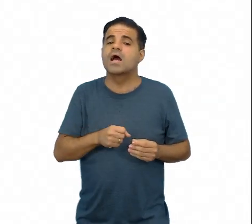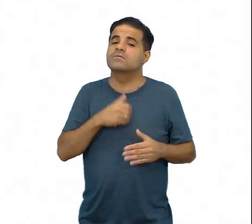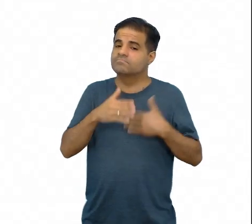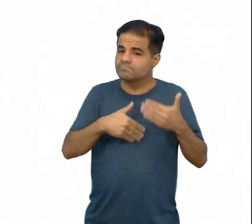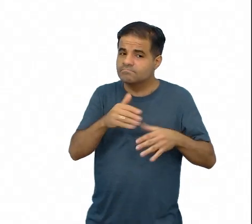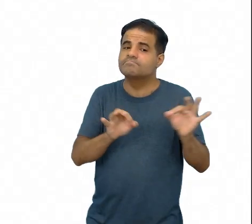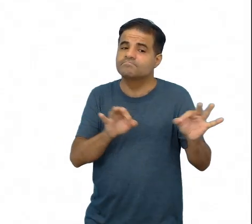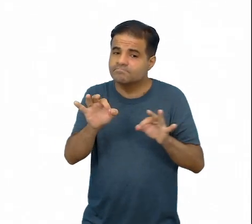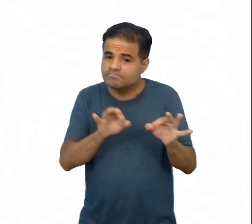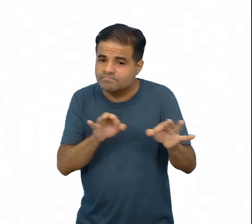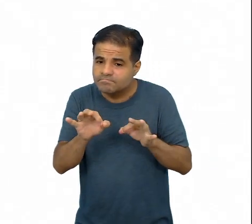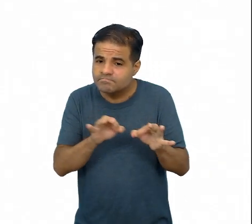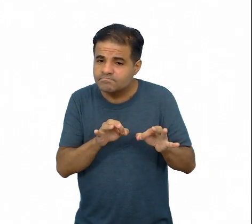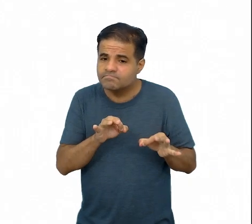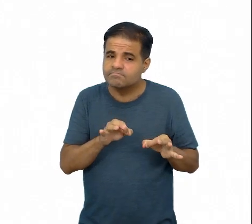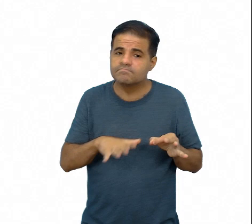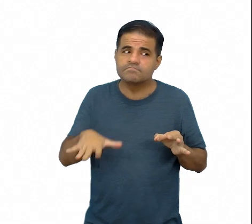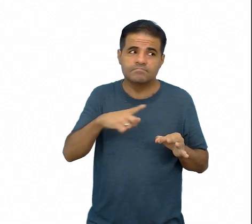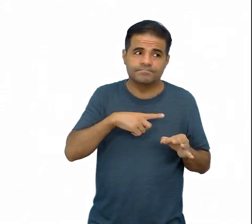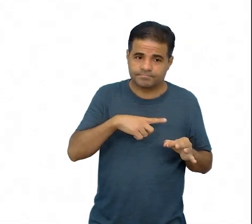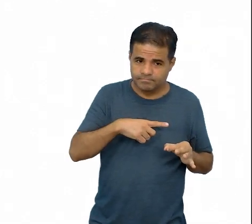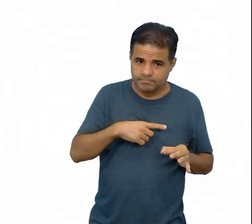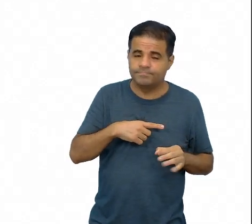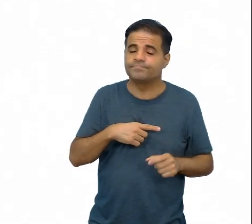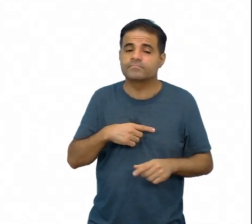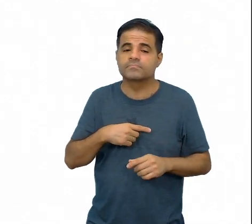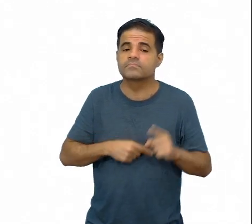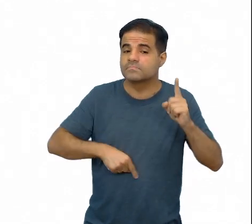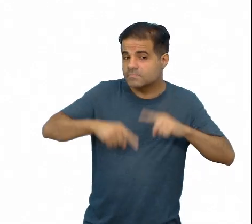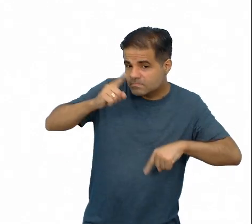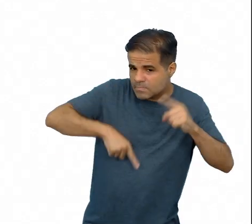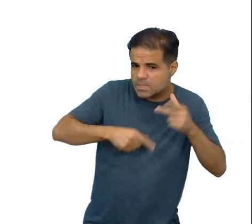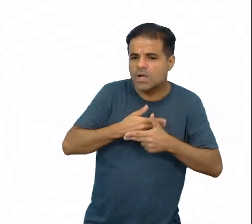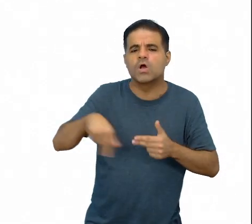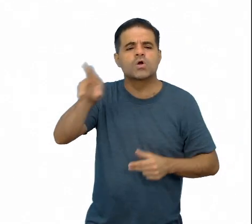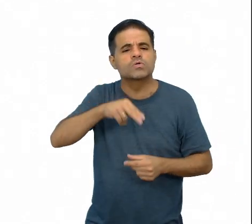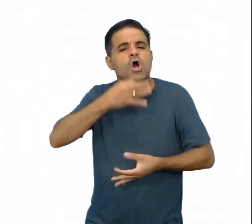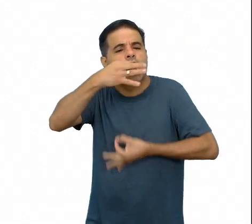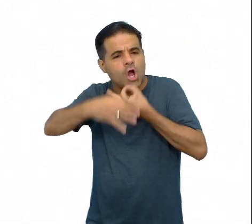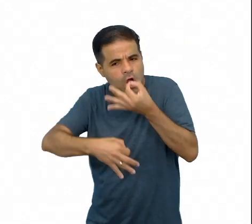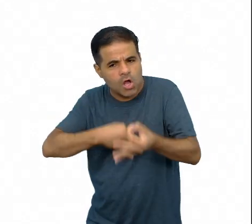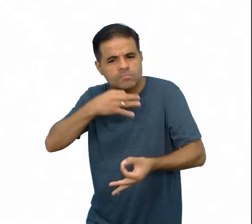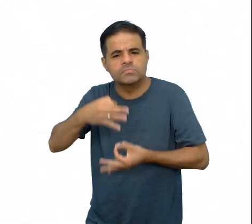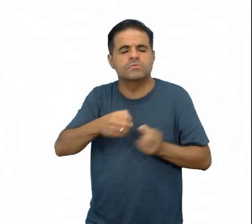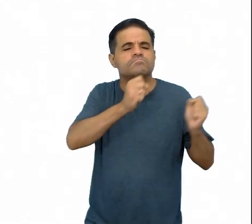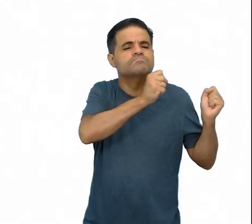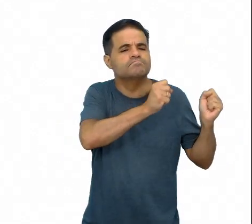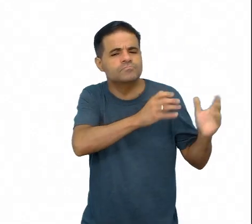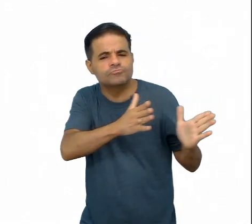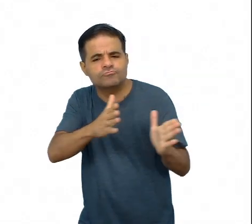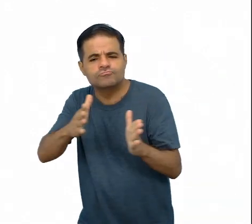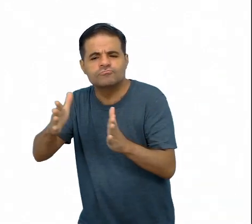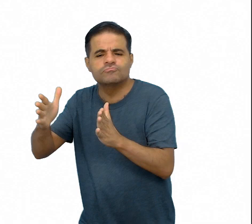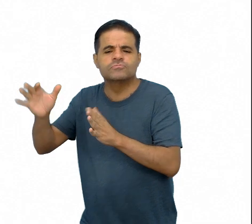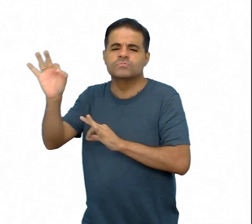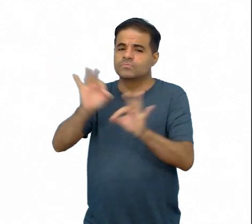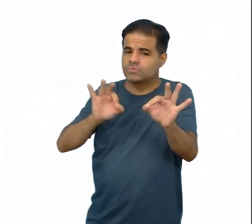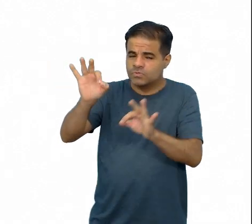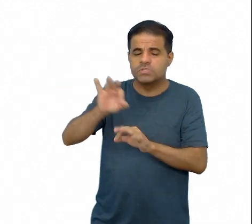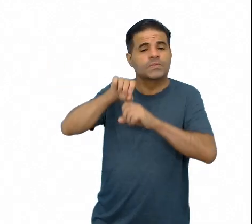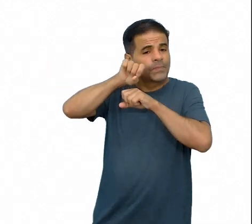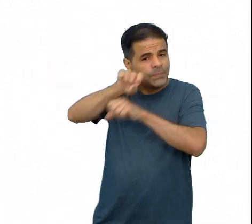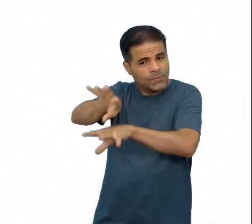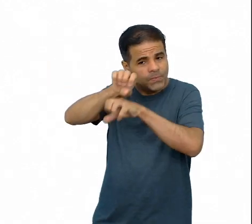em projetos, foi esse material que a gente usou, né, do BEM de aprendizagem baseada em projetos,